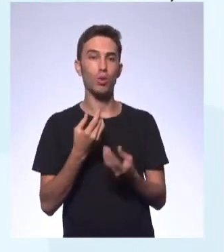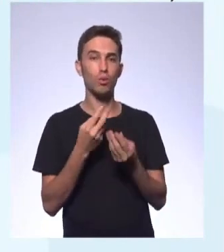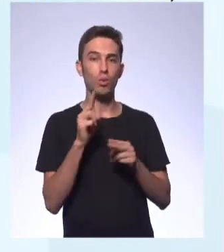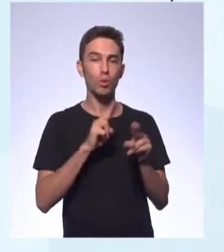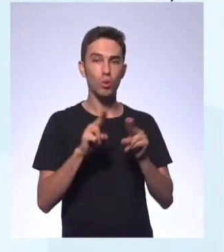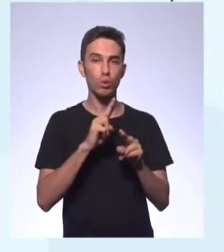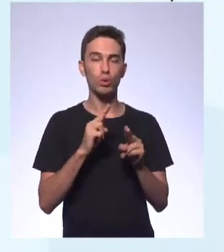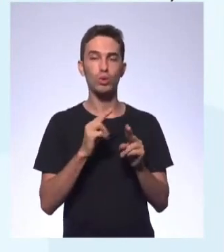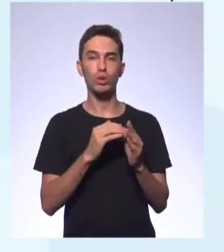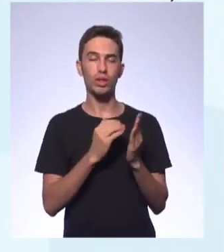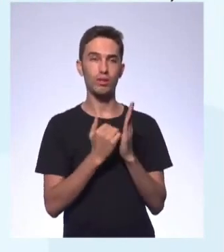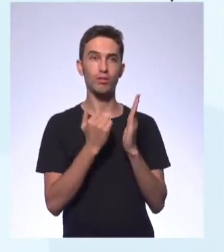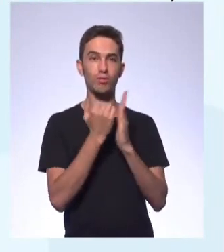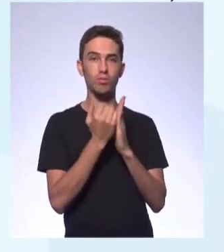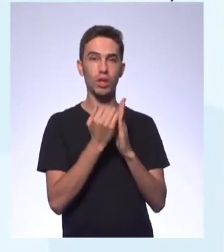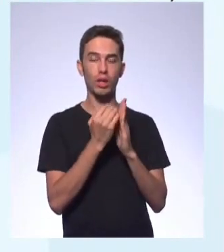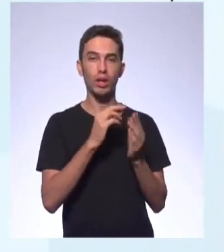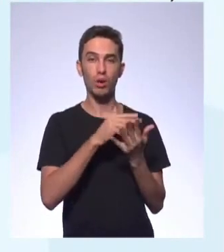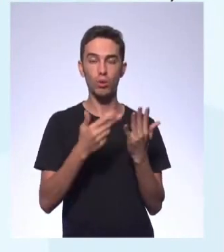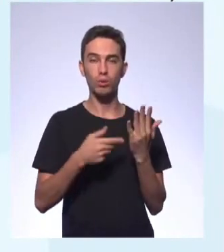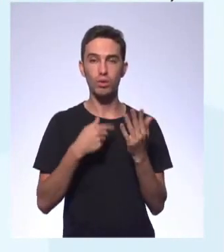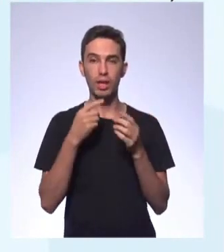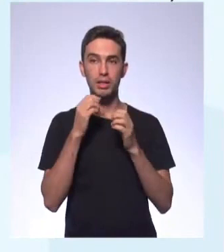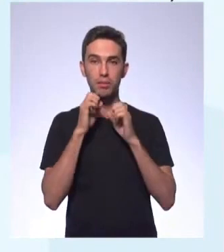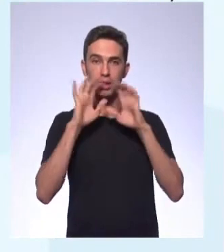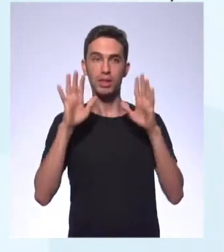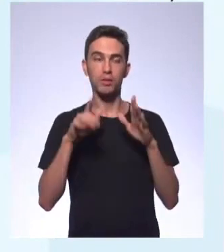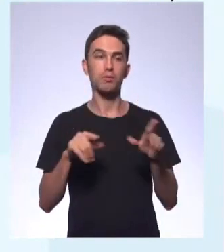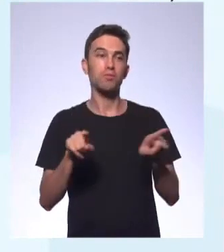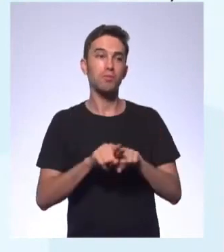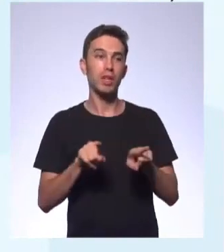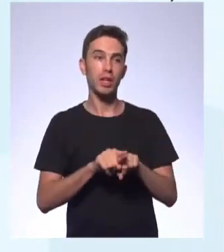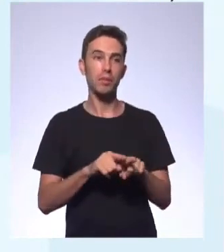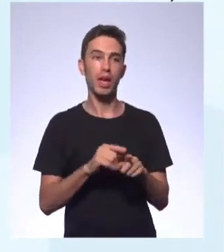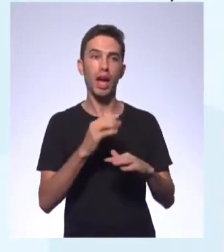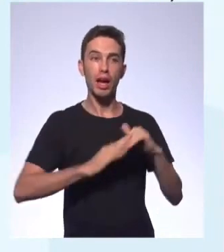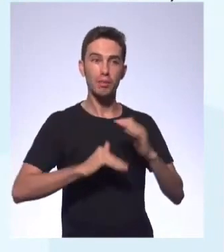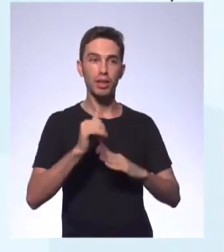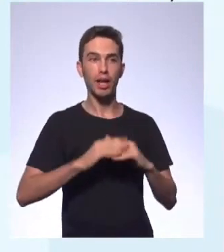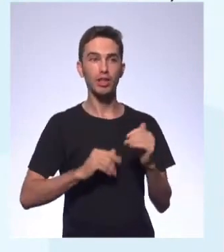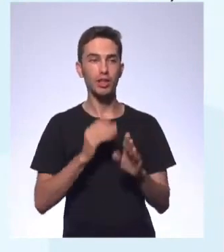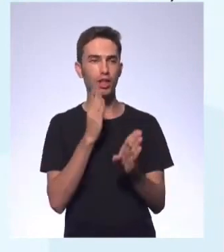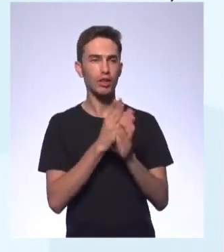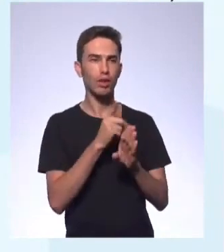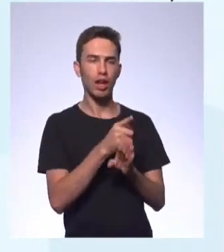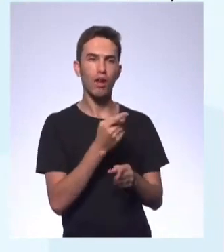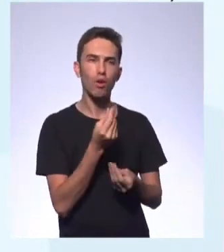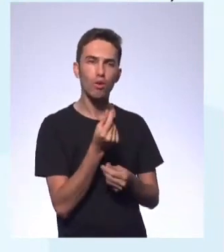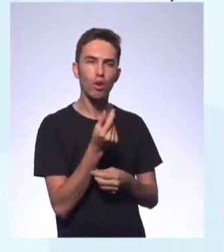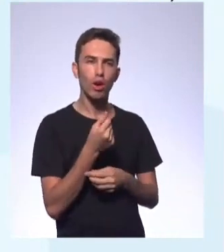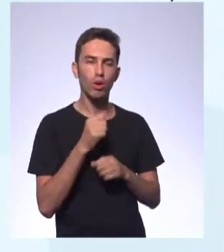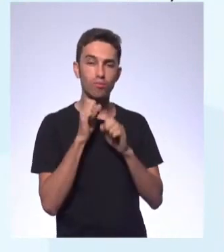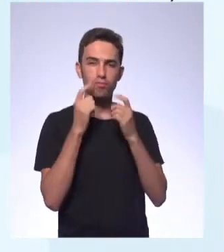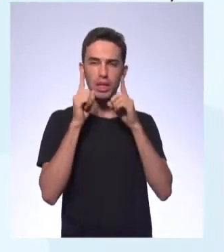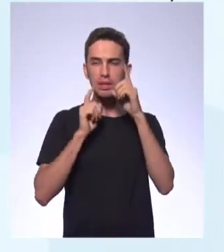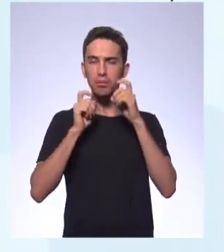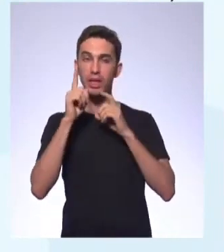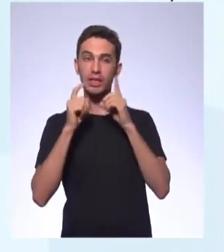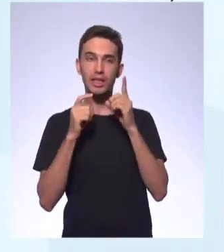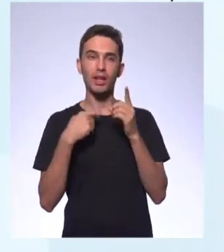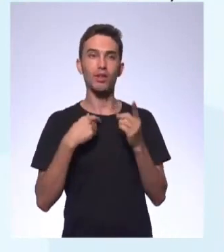expressivo. E habilidade: identificar o valor expressivo da metáfora e da metonímia na